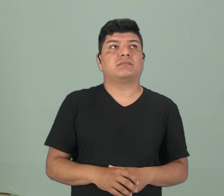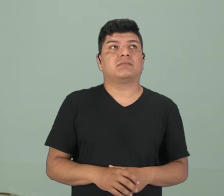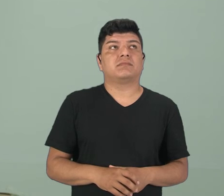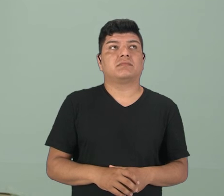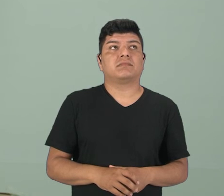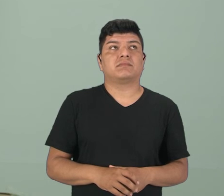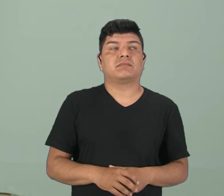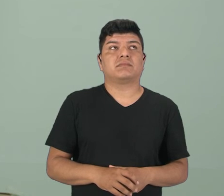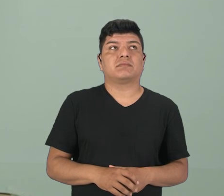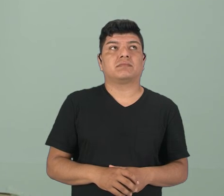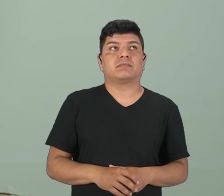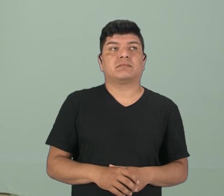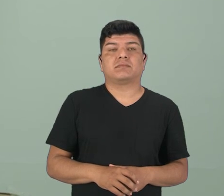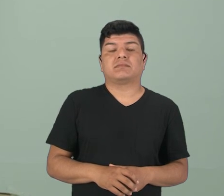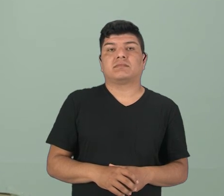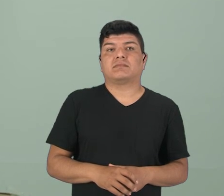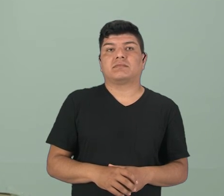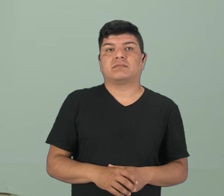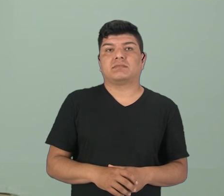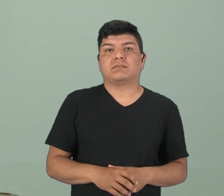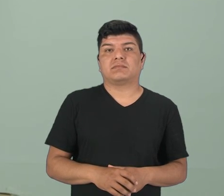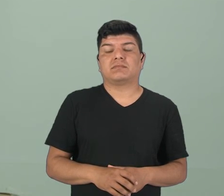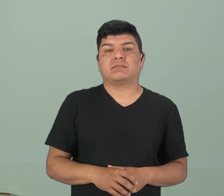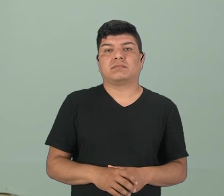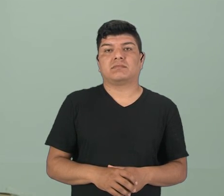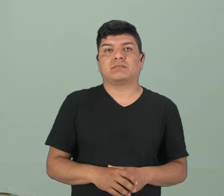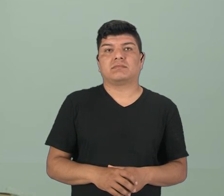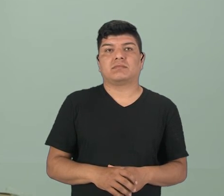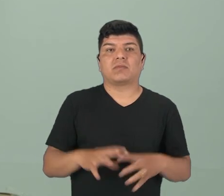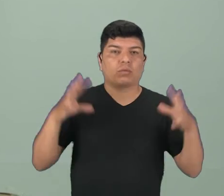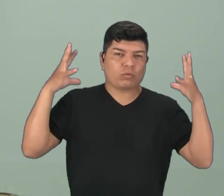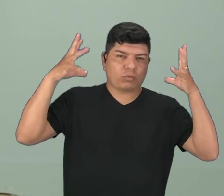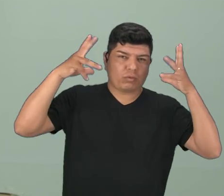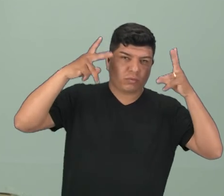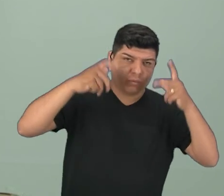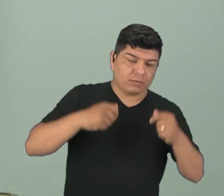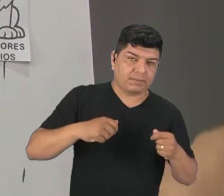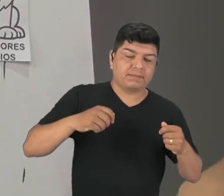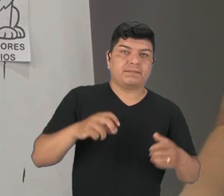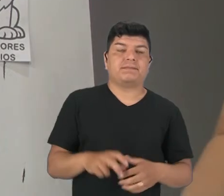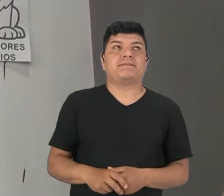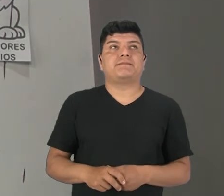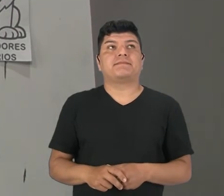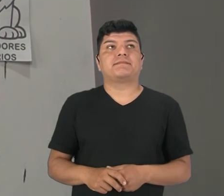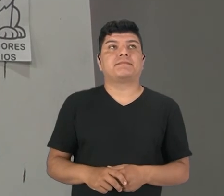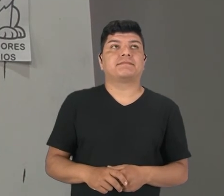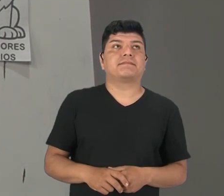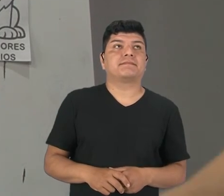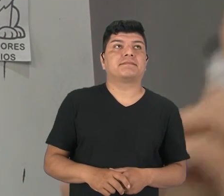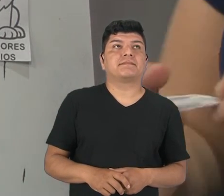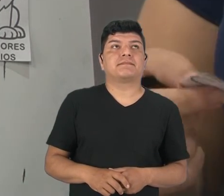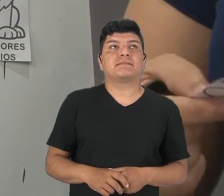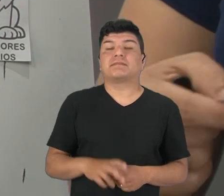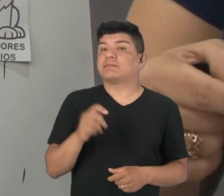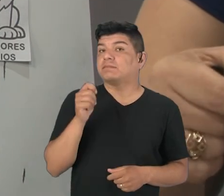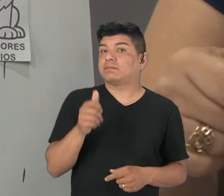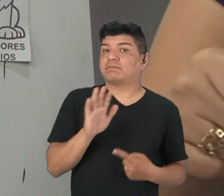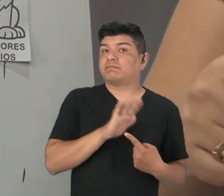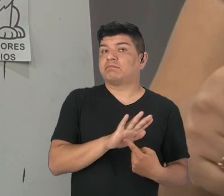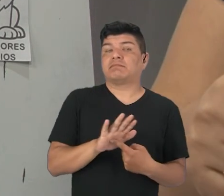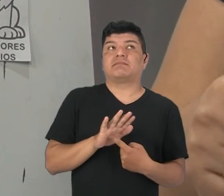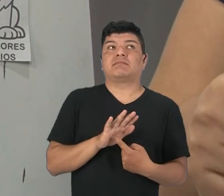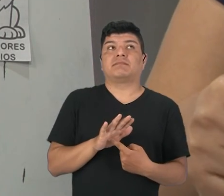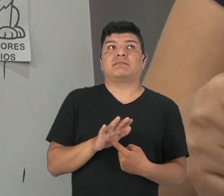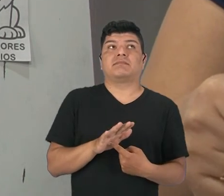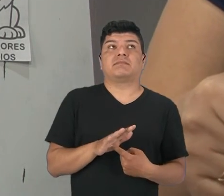alimentar dessa cobra aí. O leão aqui, ó. E aí, que quase não é representado na